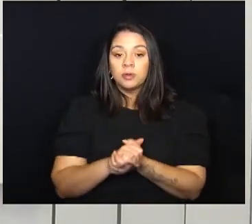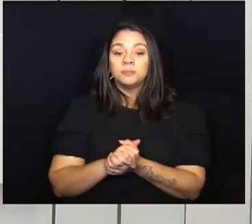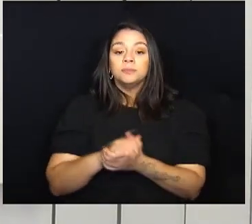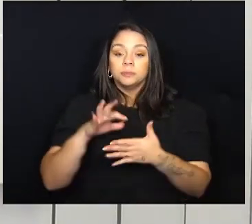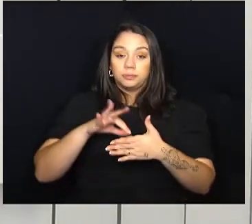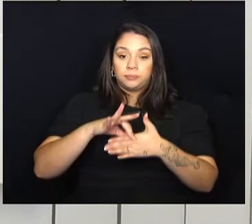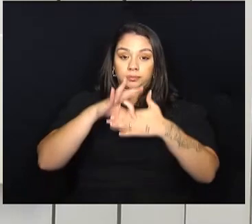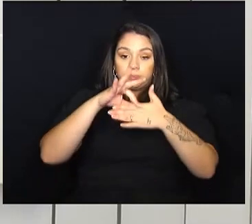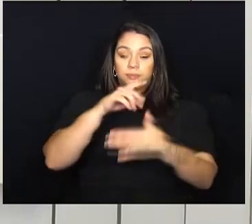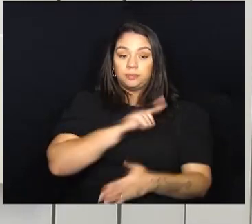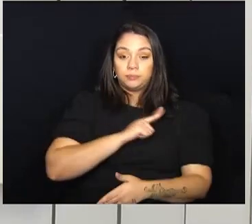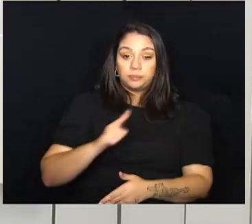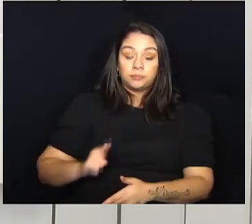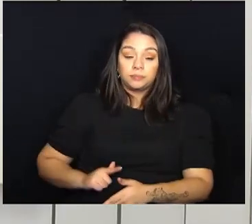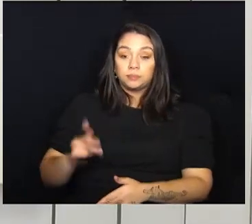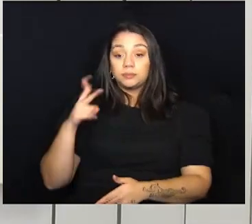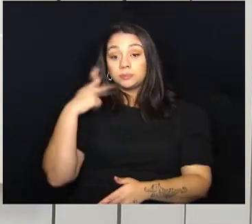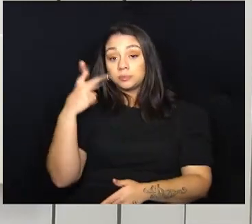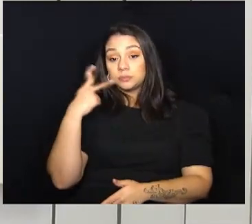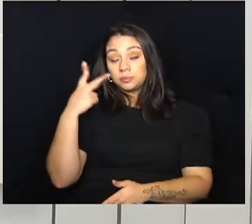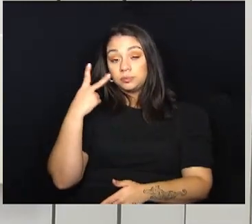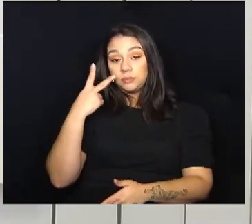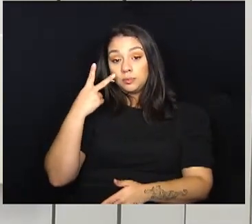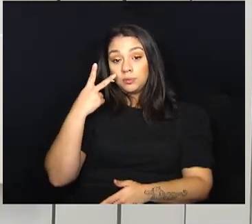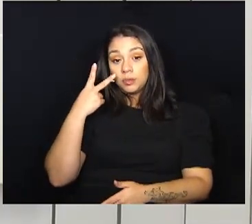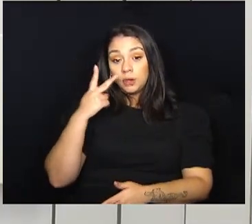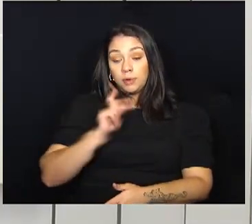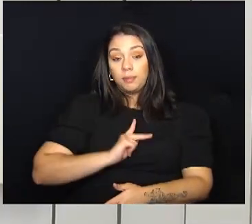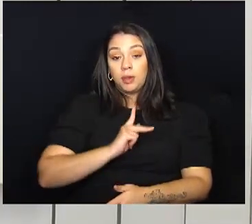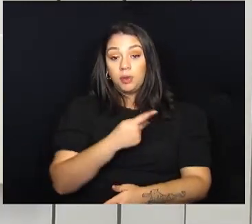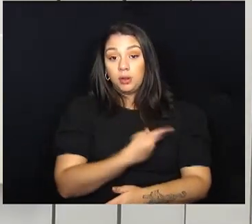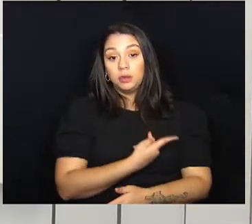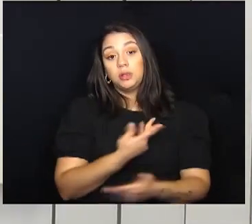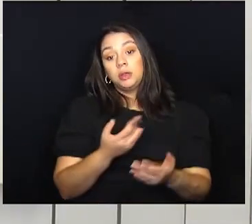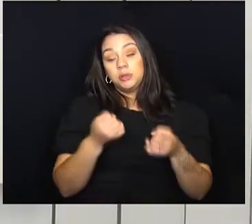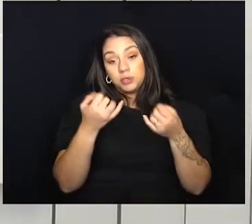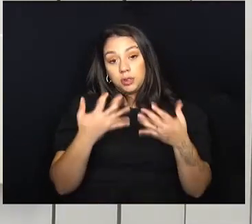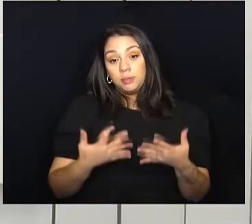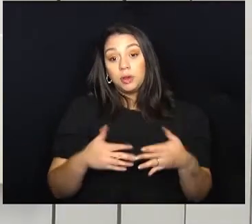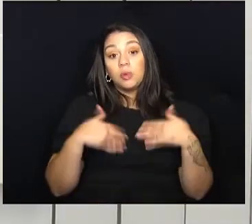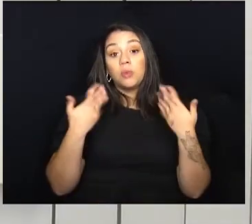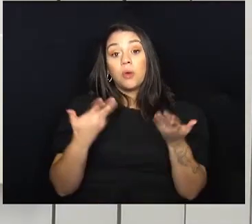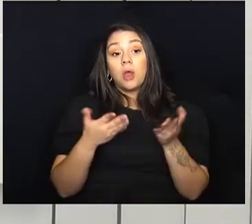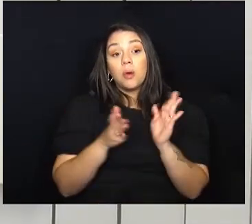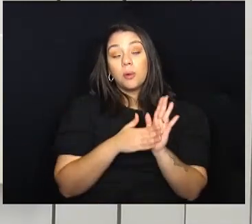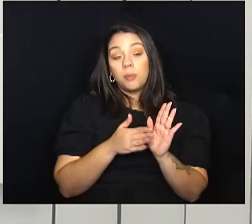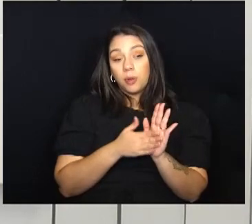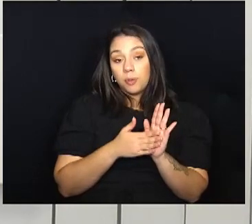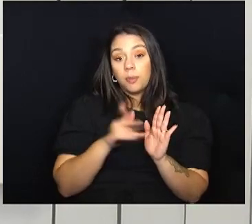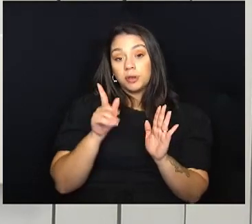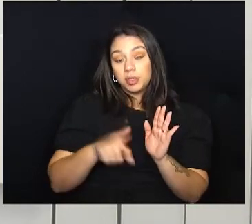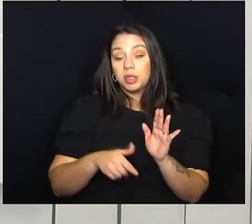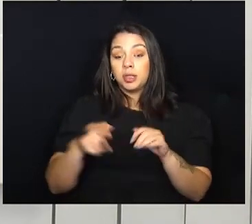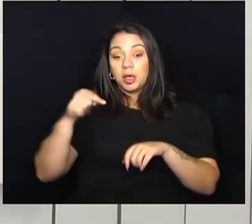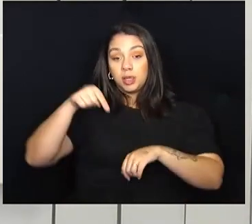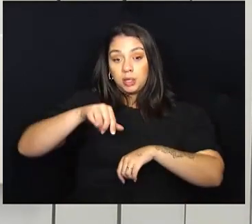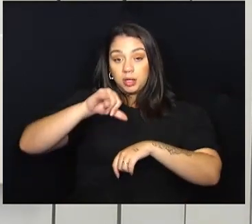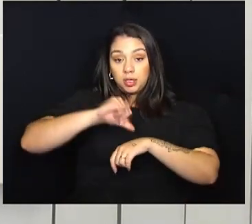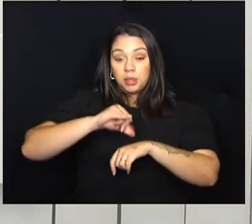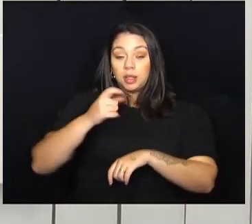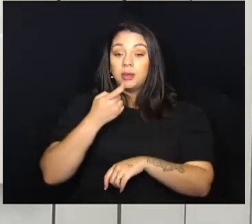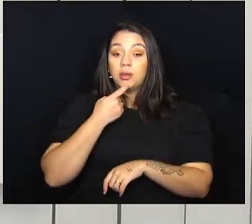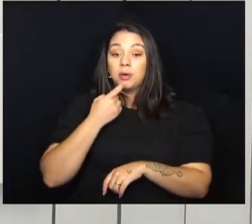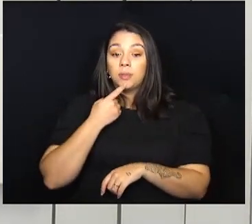governo aqui na Câmara, o vereador Paulo Haddad, ressaltou a importância da proposta para uma metrópole como Campinas